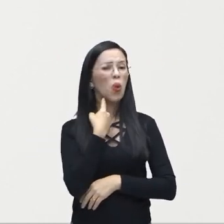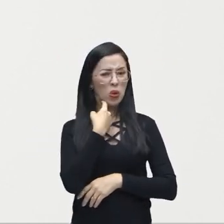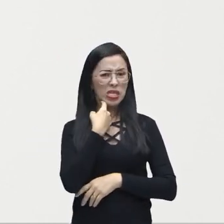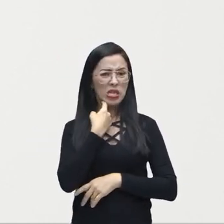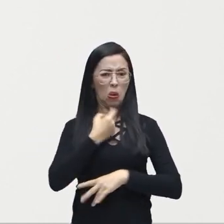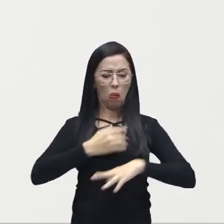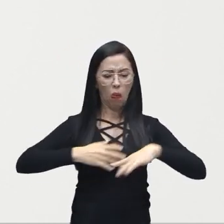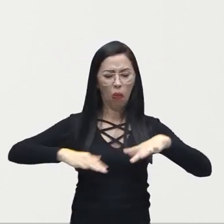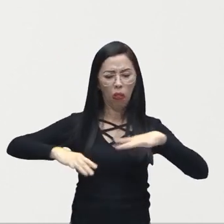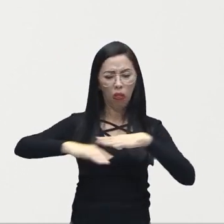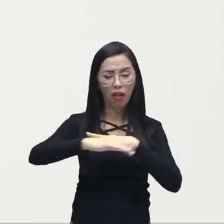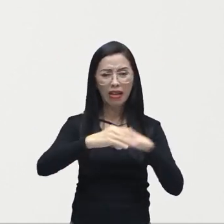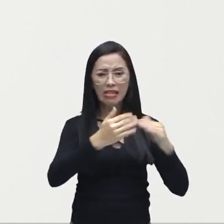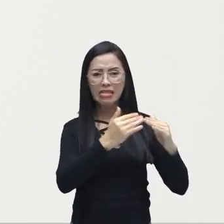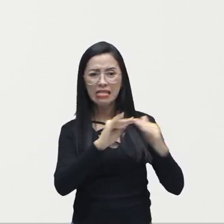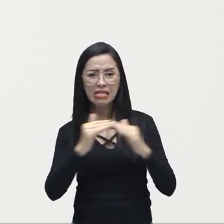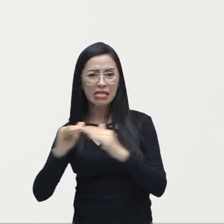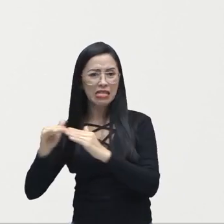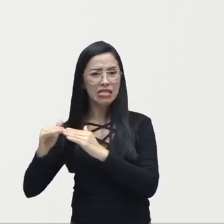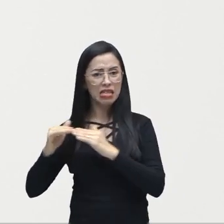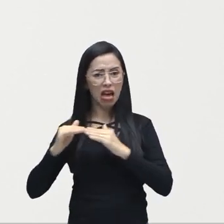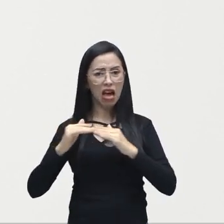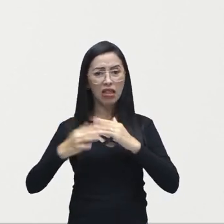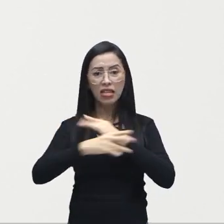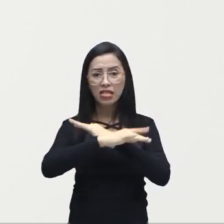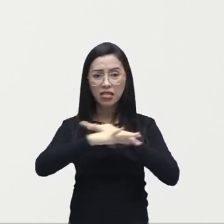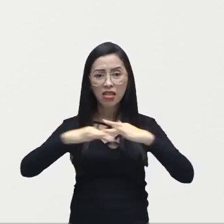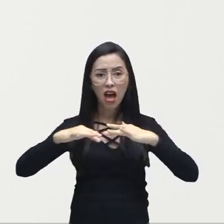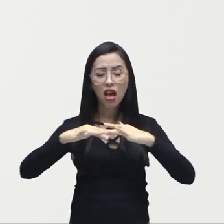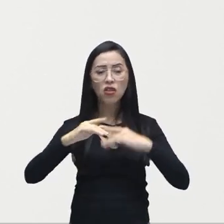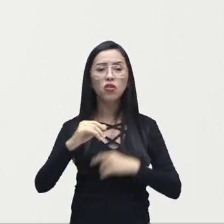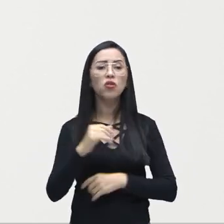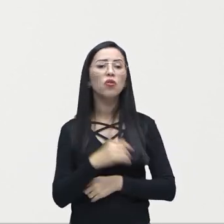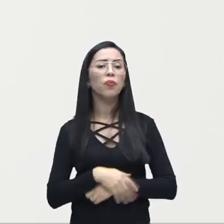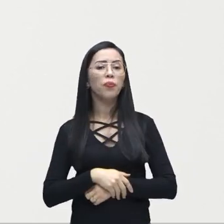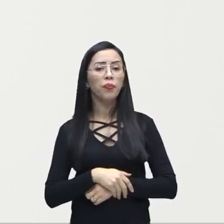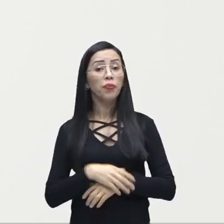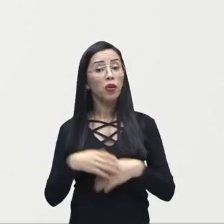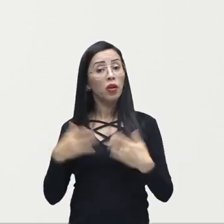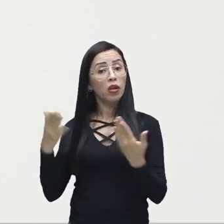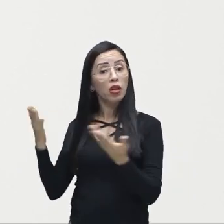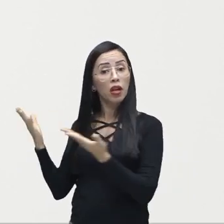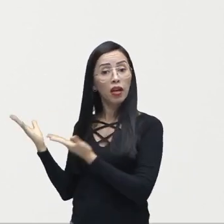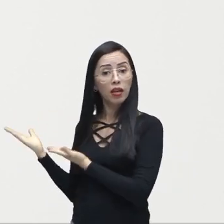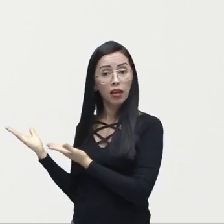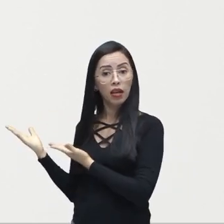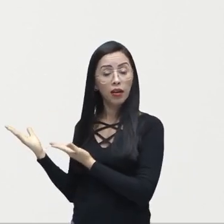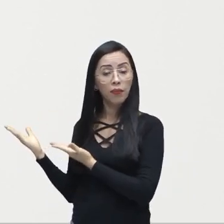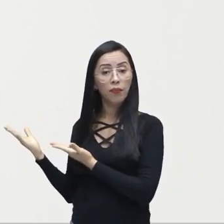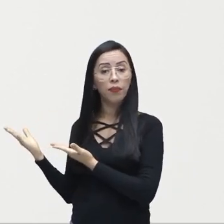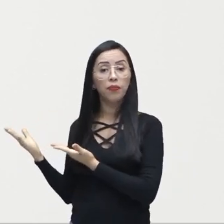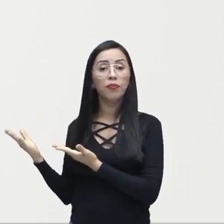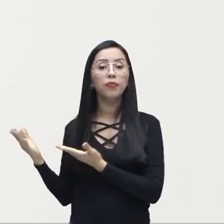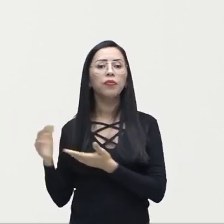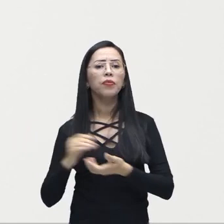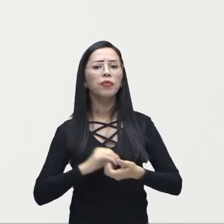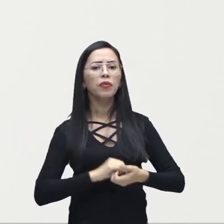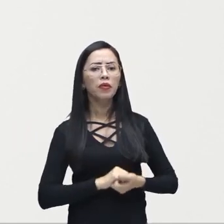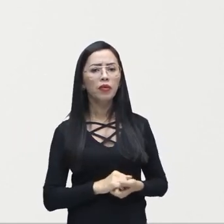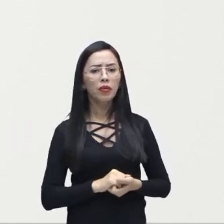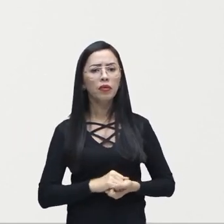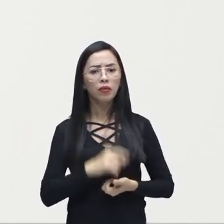nas grandes cidades, né? E aí a justificativa, a complementação dessa informação, que é grande